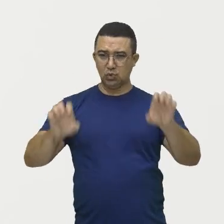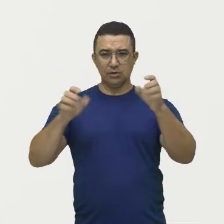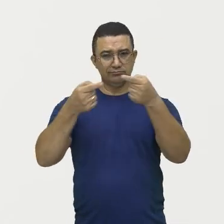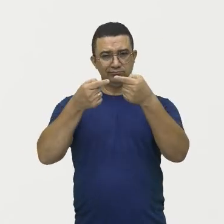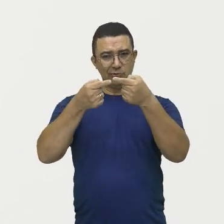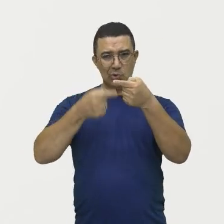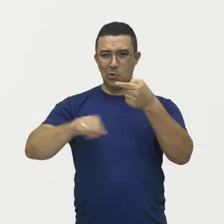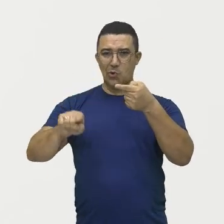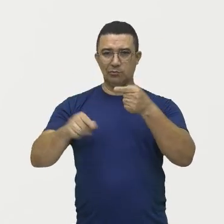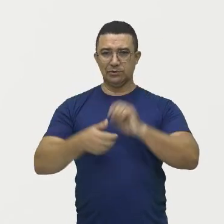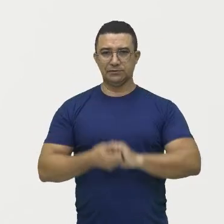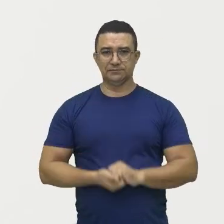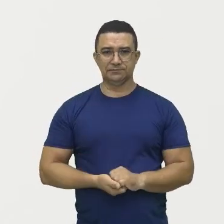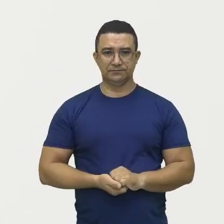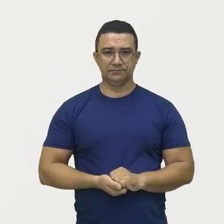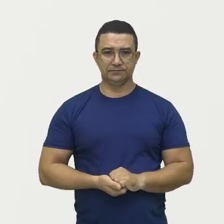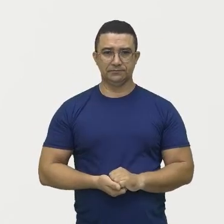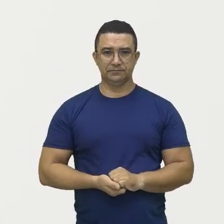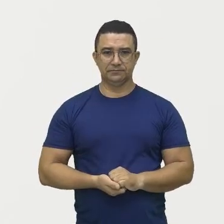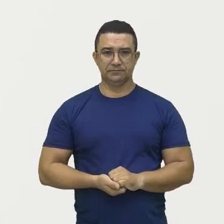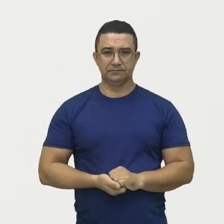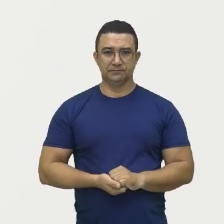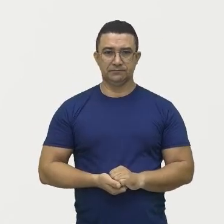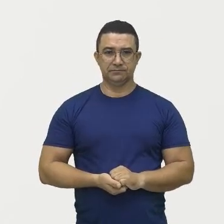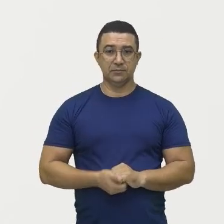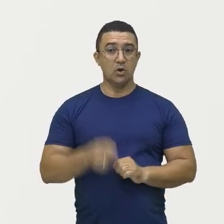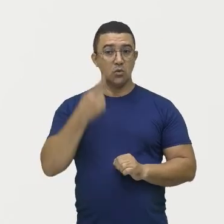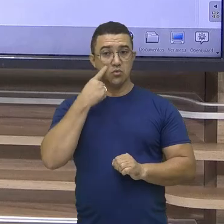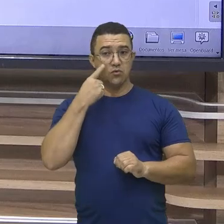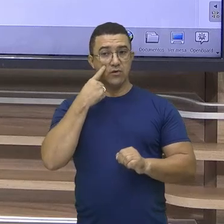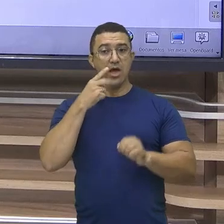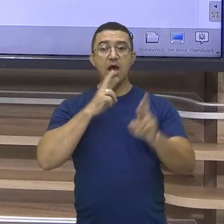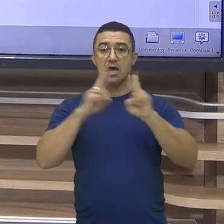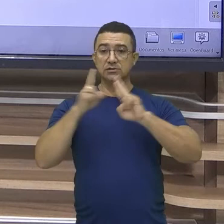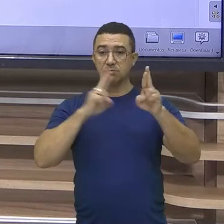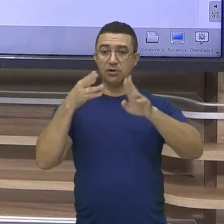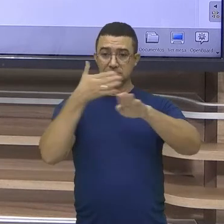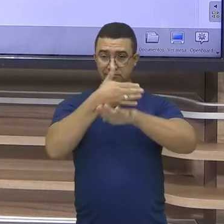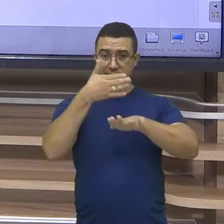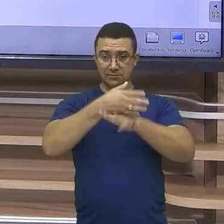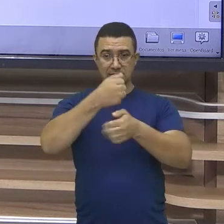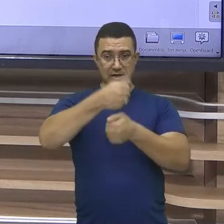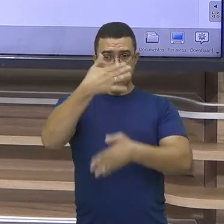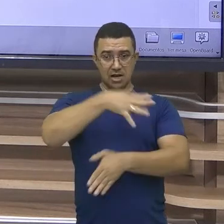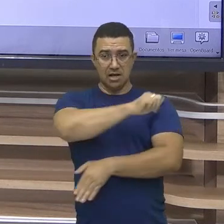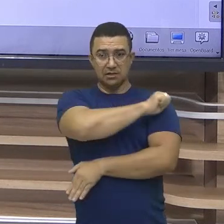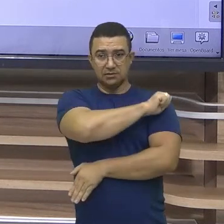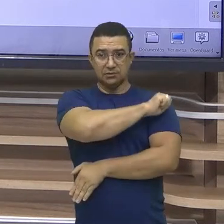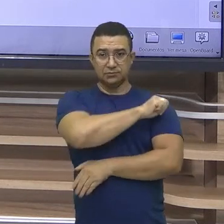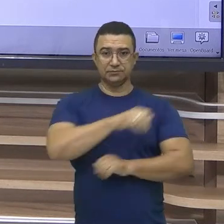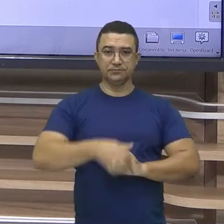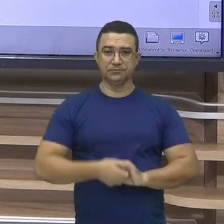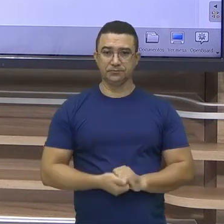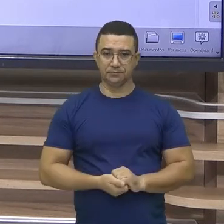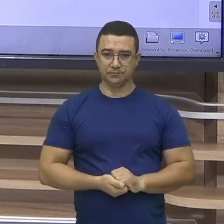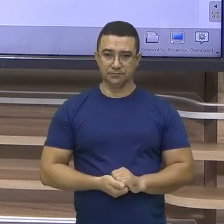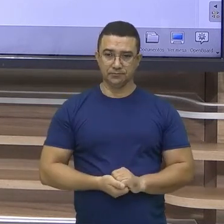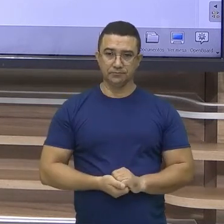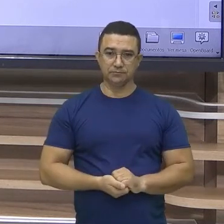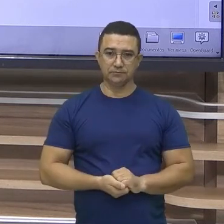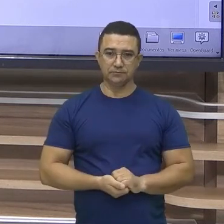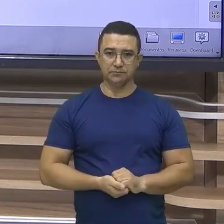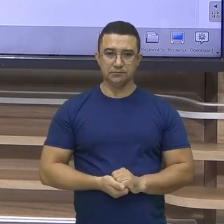também não está adequada. Vamos ver algumas respostas dos nossos alunos agora? Né, lembrando aí que é a nossa questão de